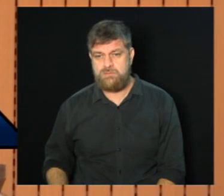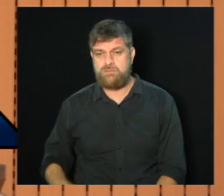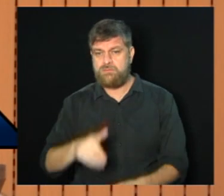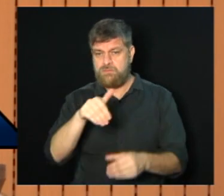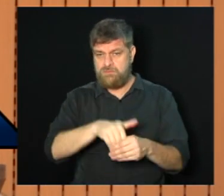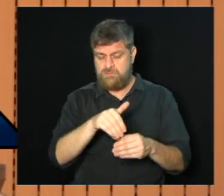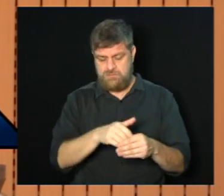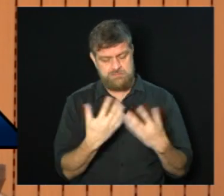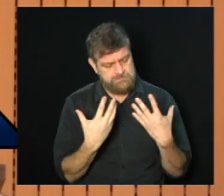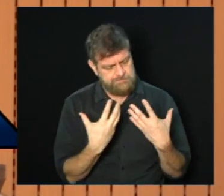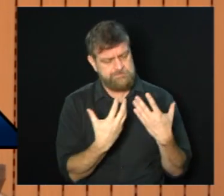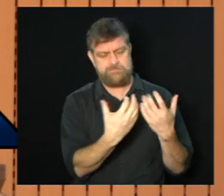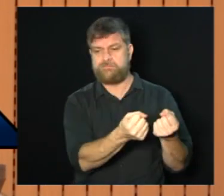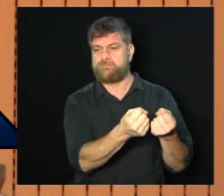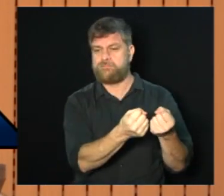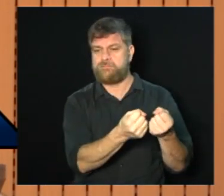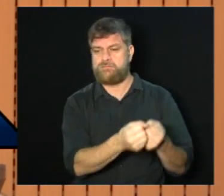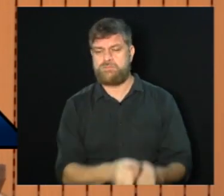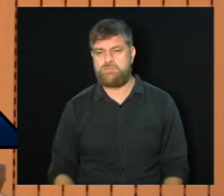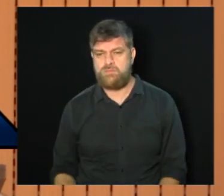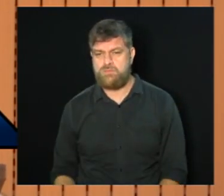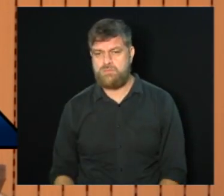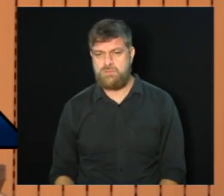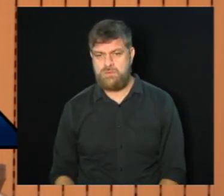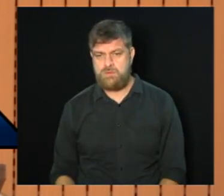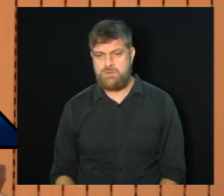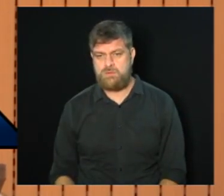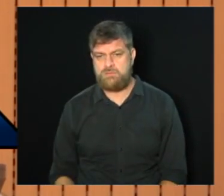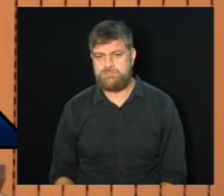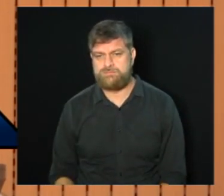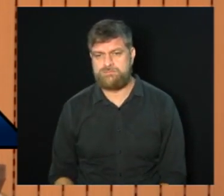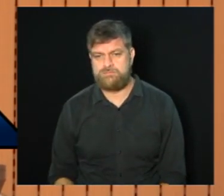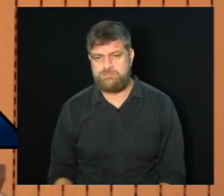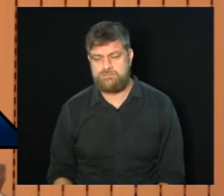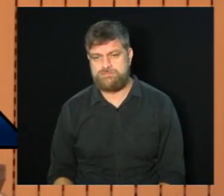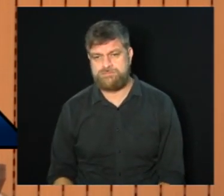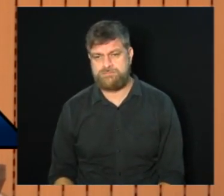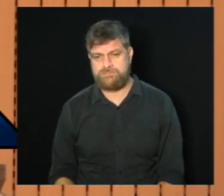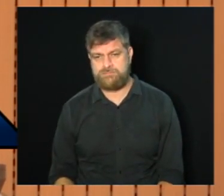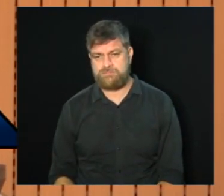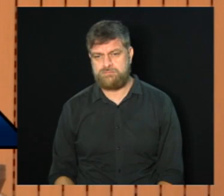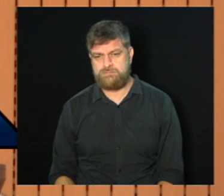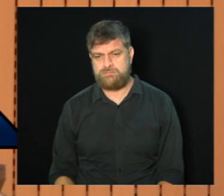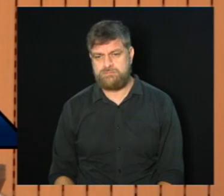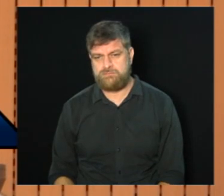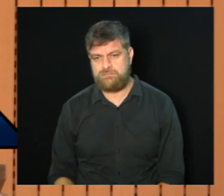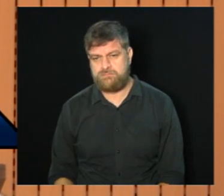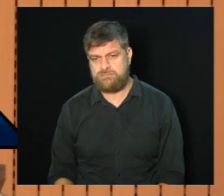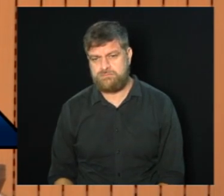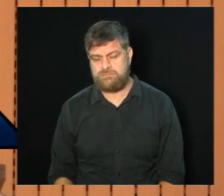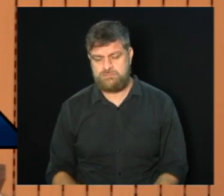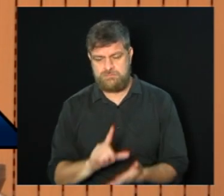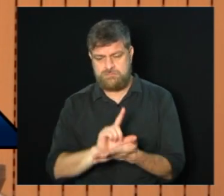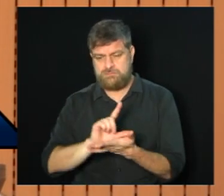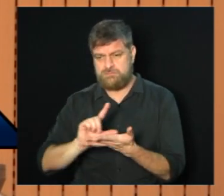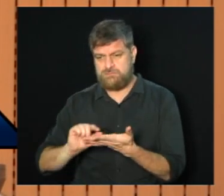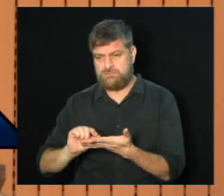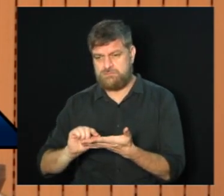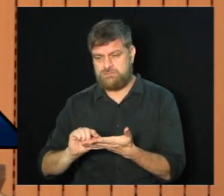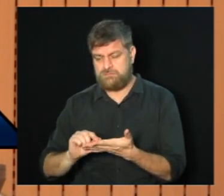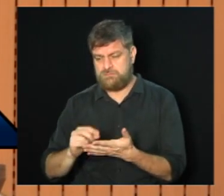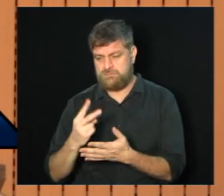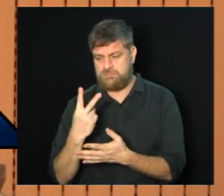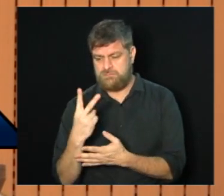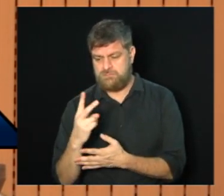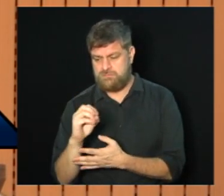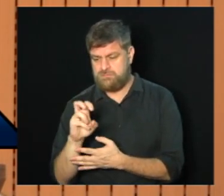votar favorável a esse projeto importante para a nossa cidade, né? No artigo